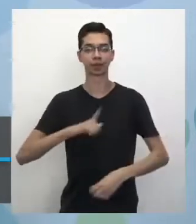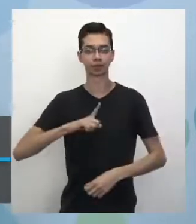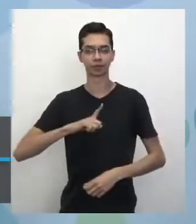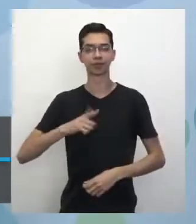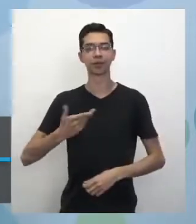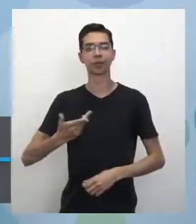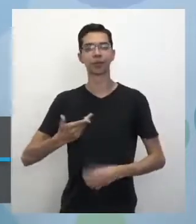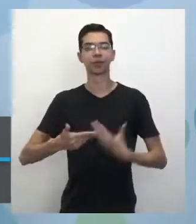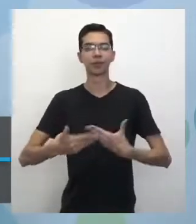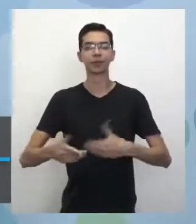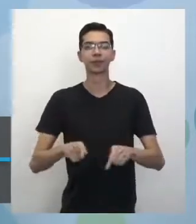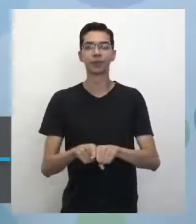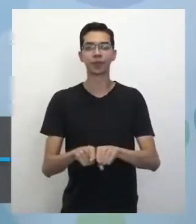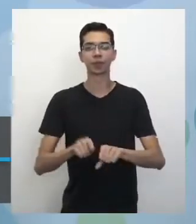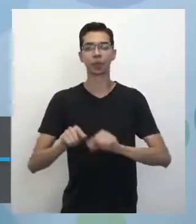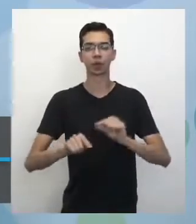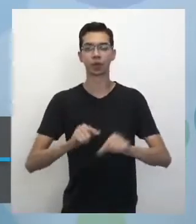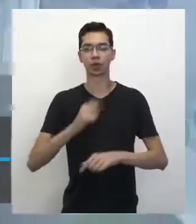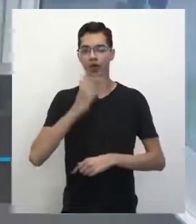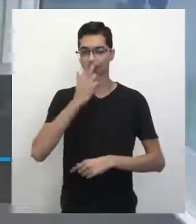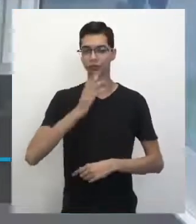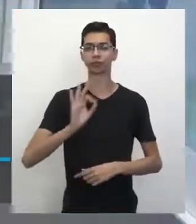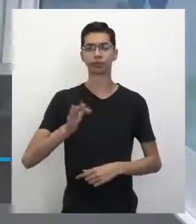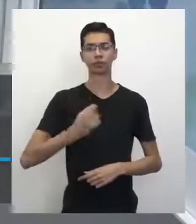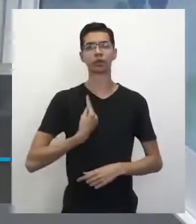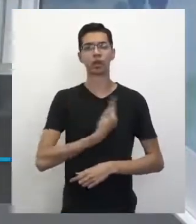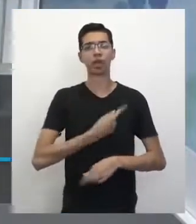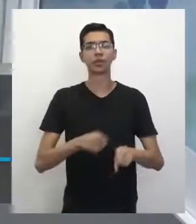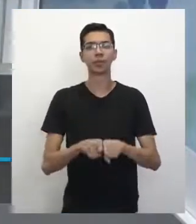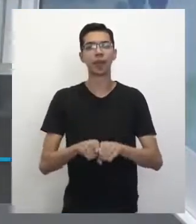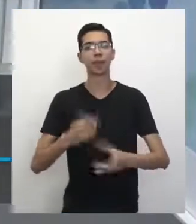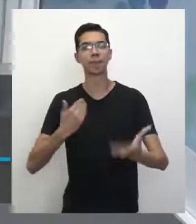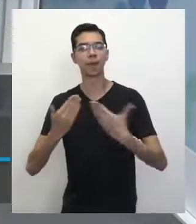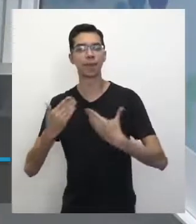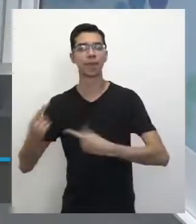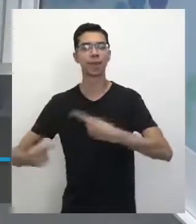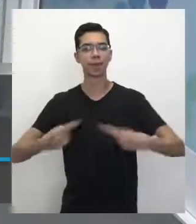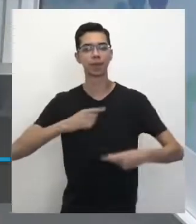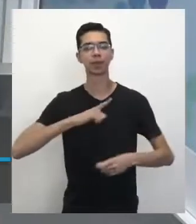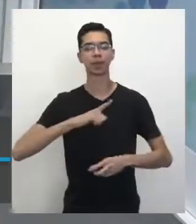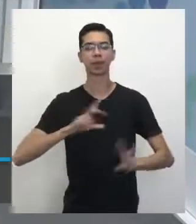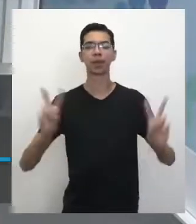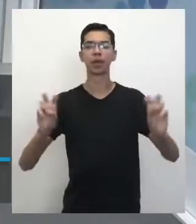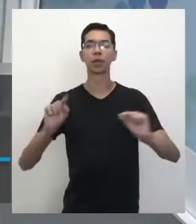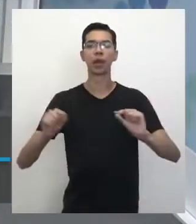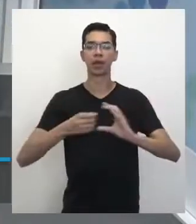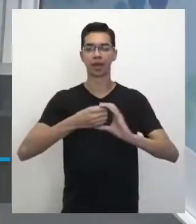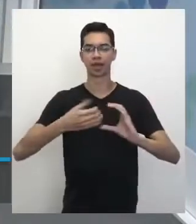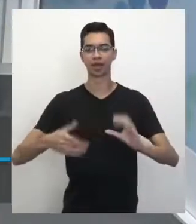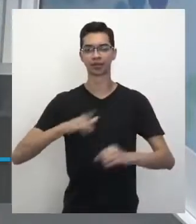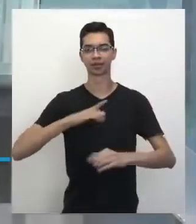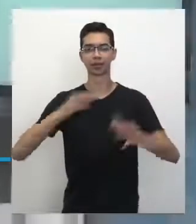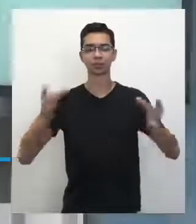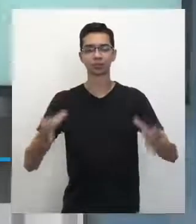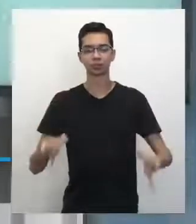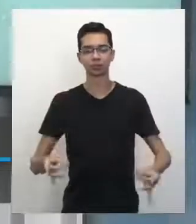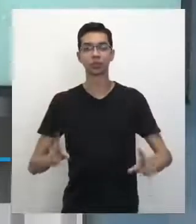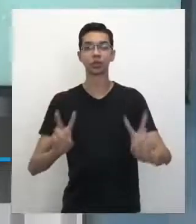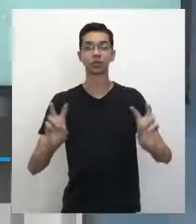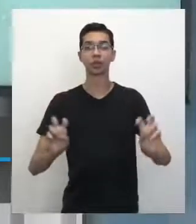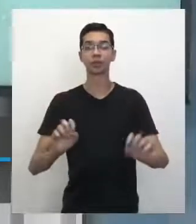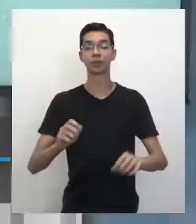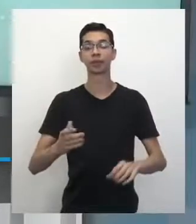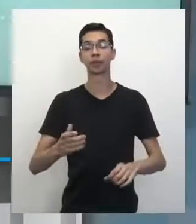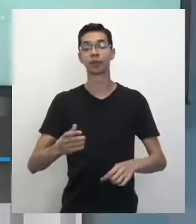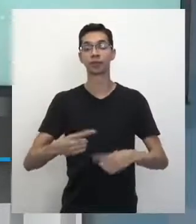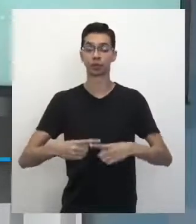Você comentou a questão da liga, né? Uma liga. A gente até estava debatendo aqui a respeito dessas características dos implantes, né? Porque aí